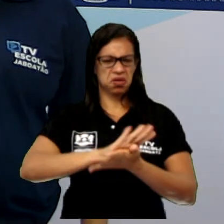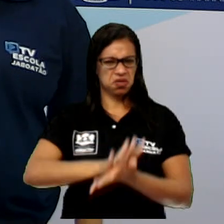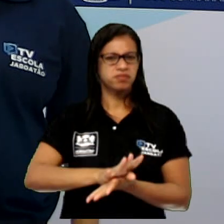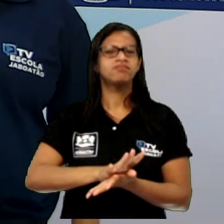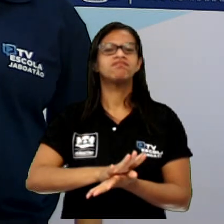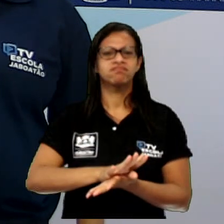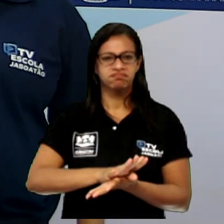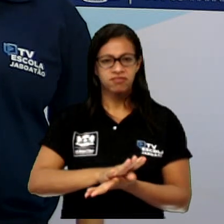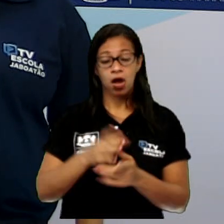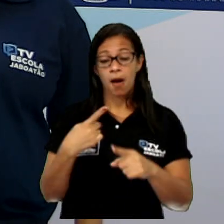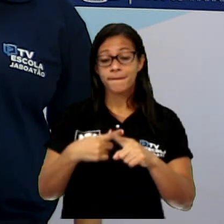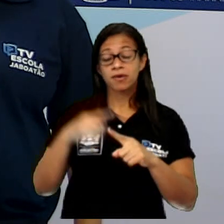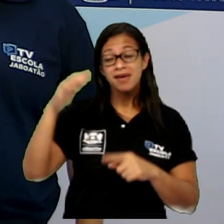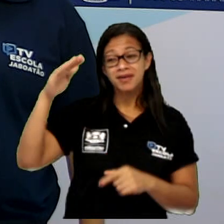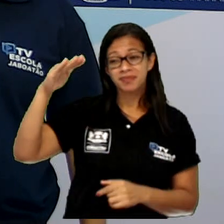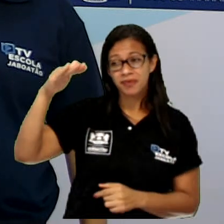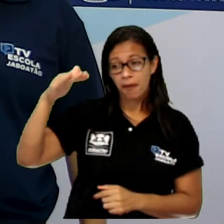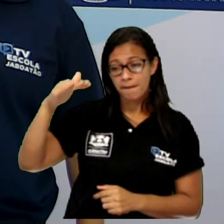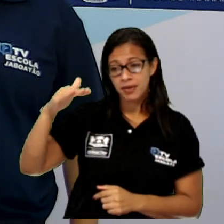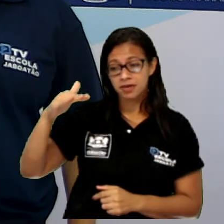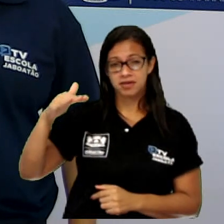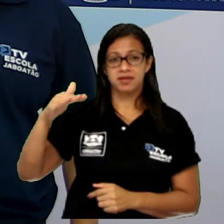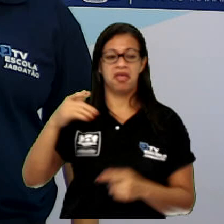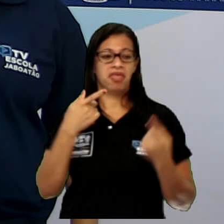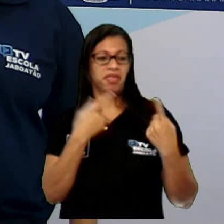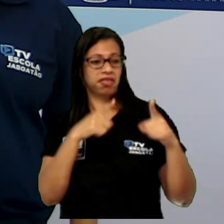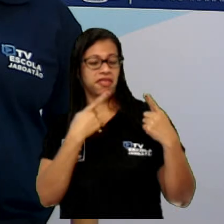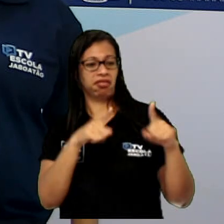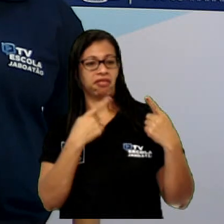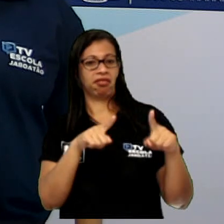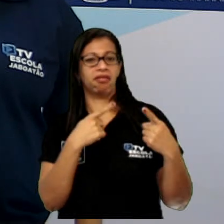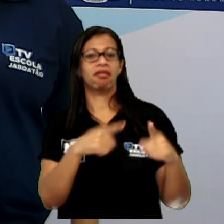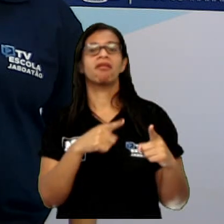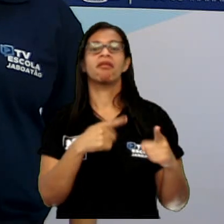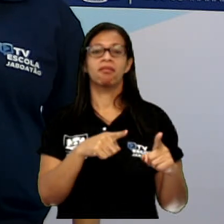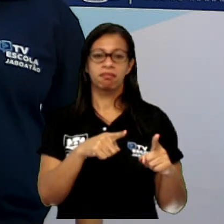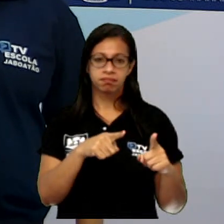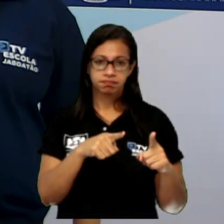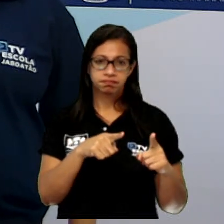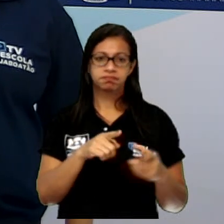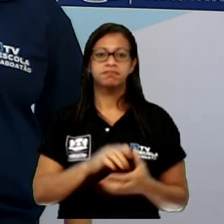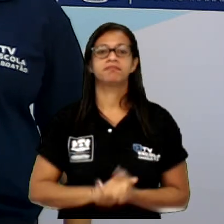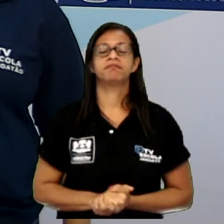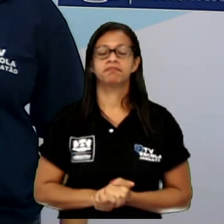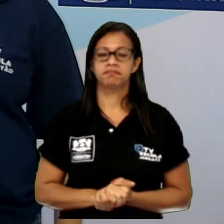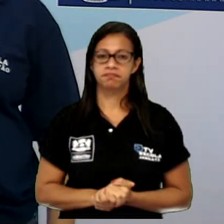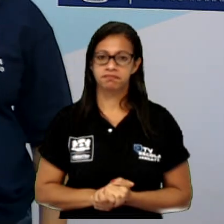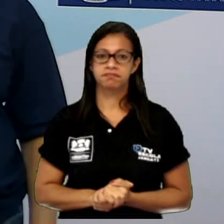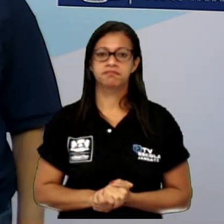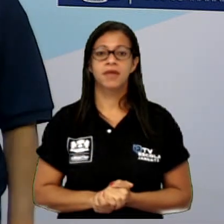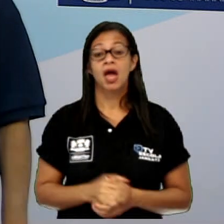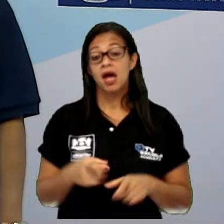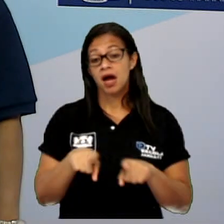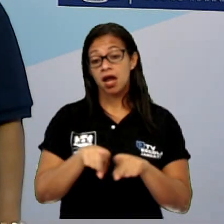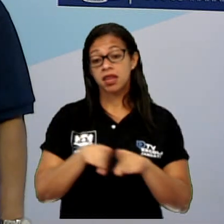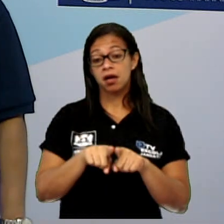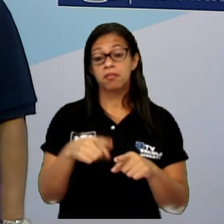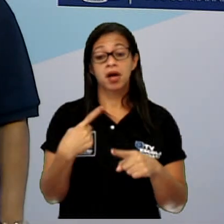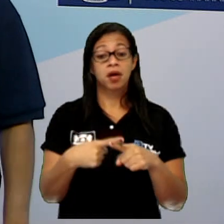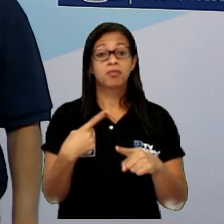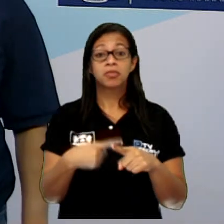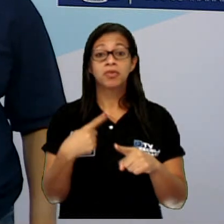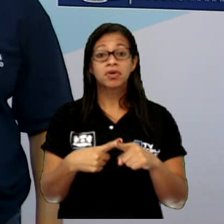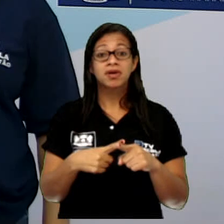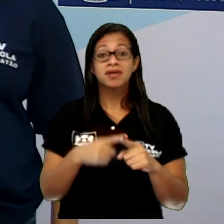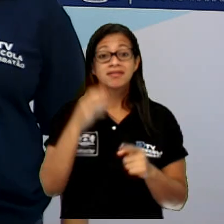baixinho, ele era o tempo todo zoado, né, como a gente costuma dizer, certo? E outra coisa é porque ele não conseguia se expressar